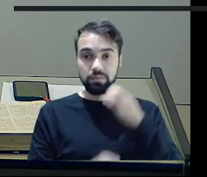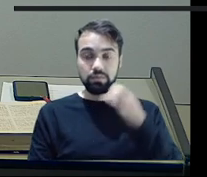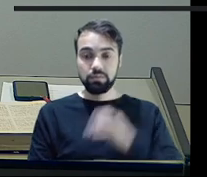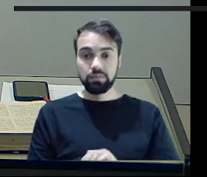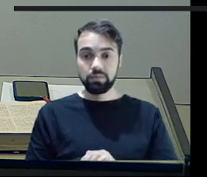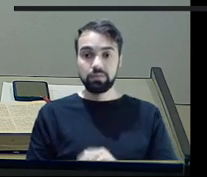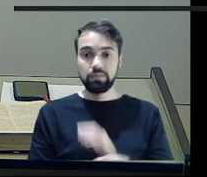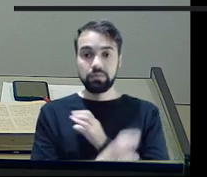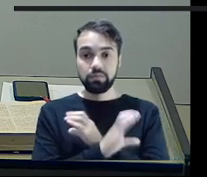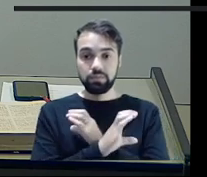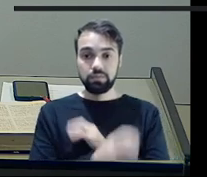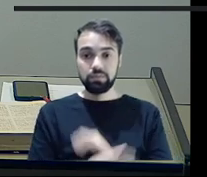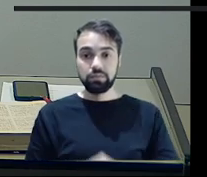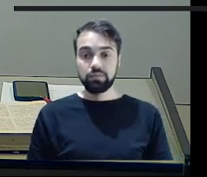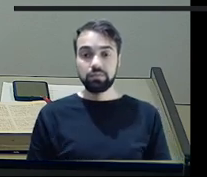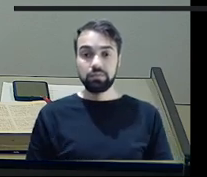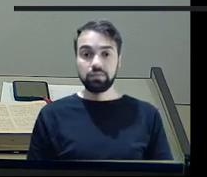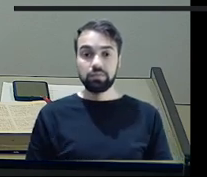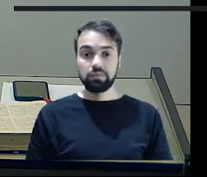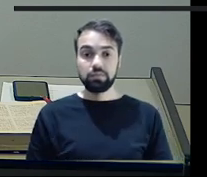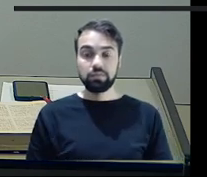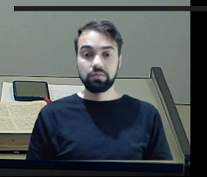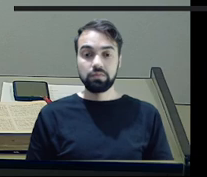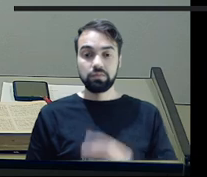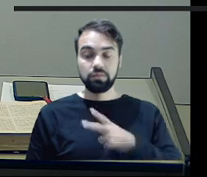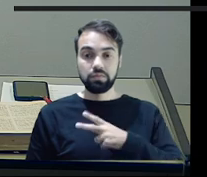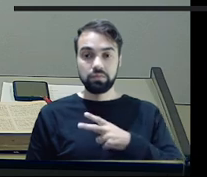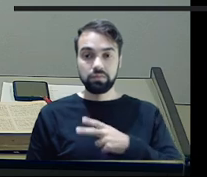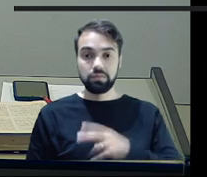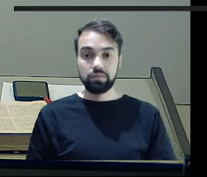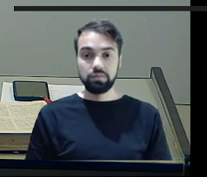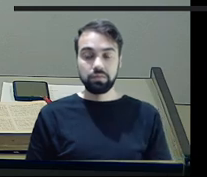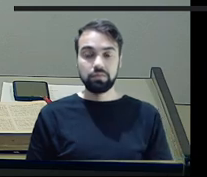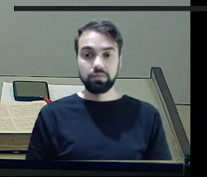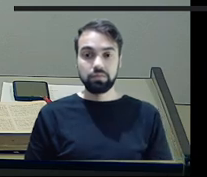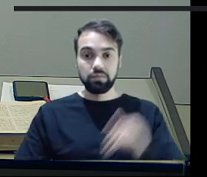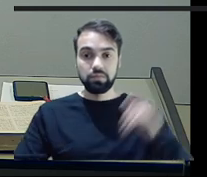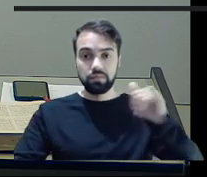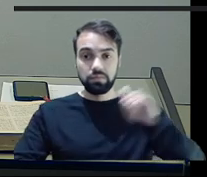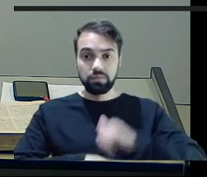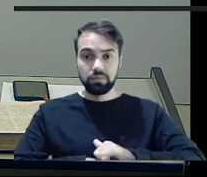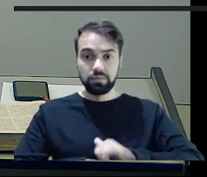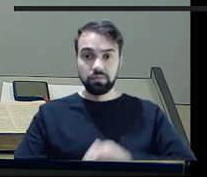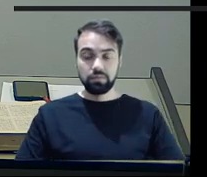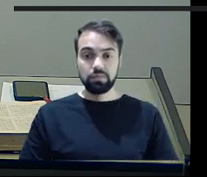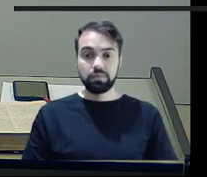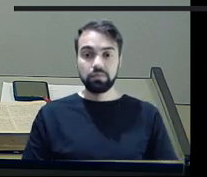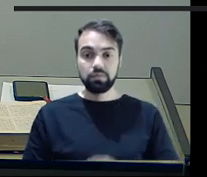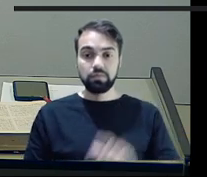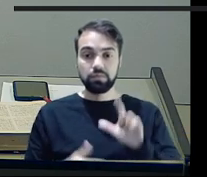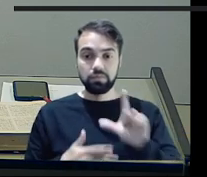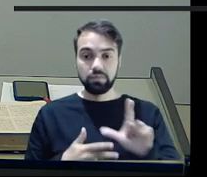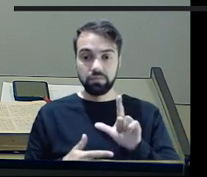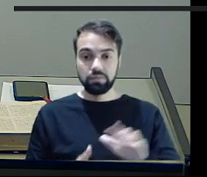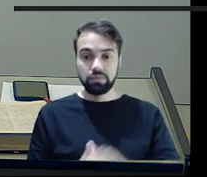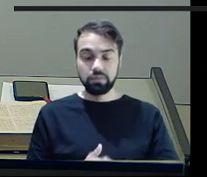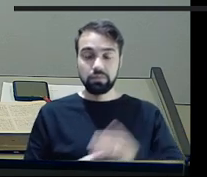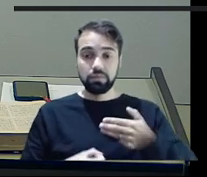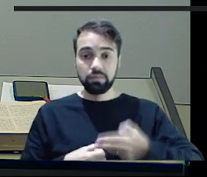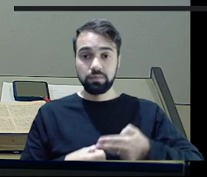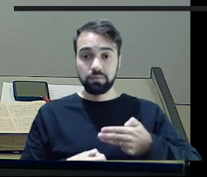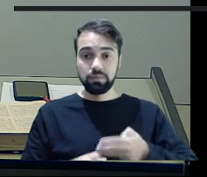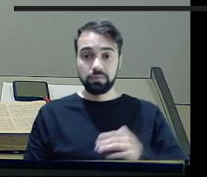permanente do quadro pessoal, incorporando-se na legislação municipal e